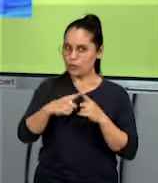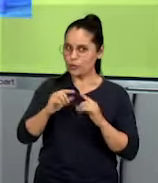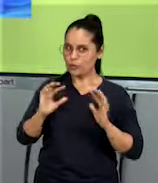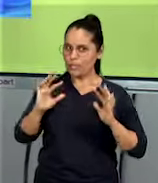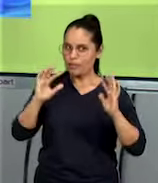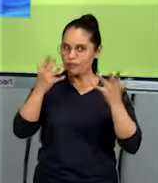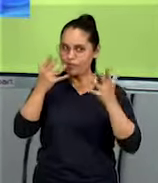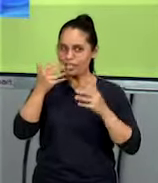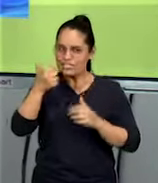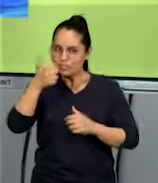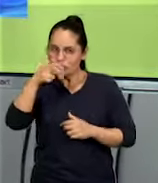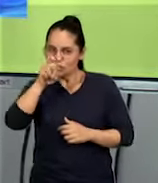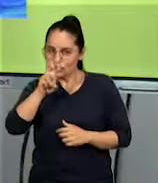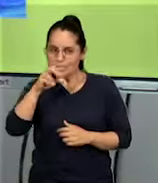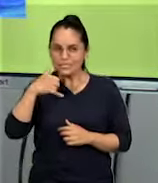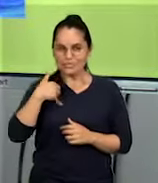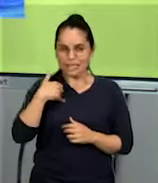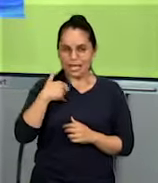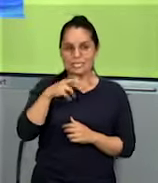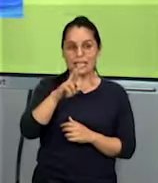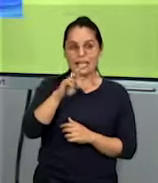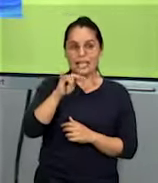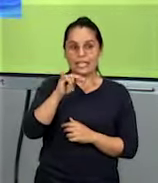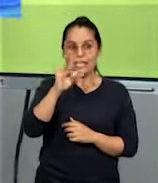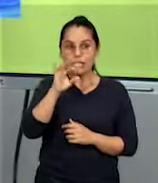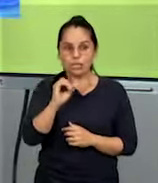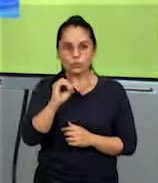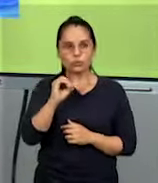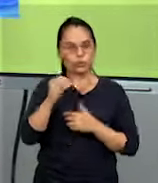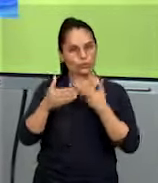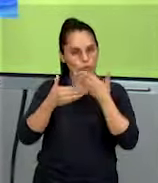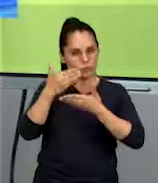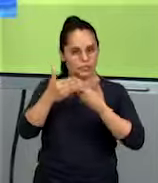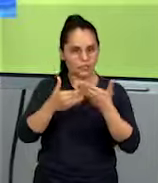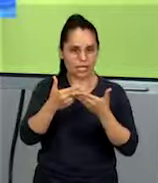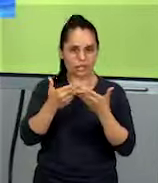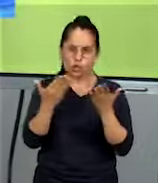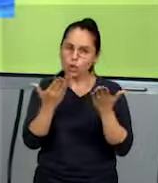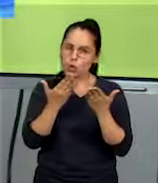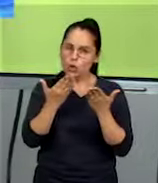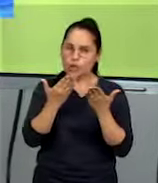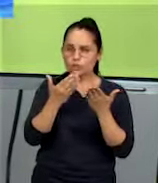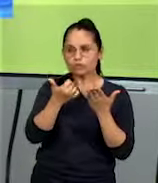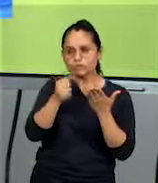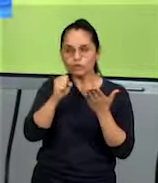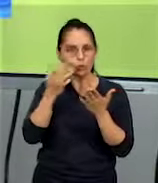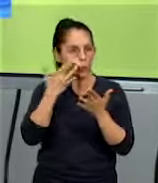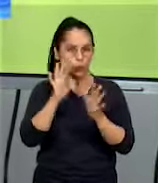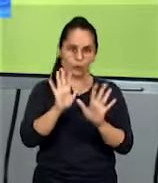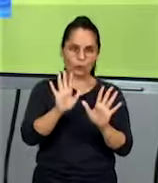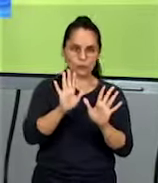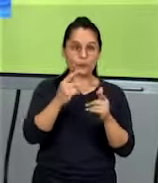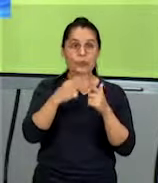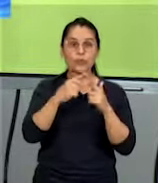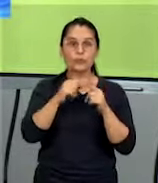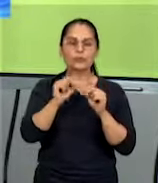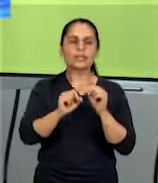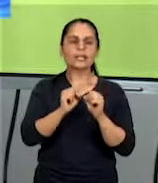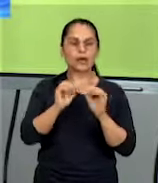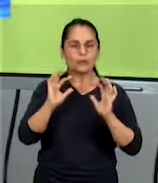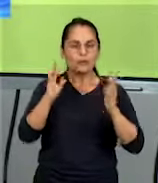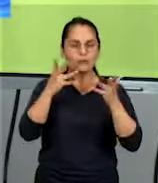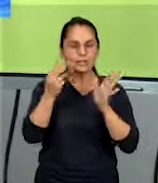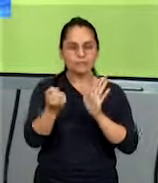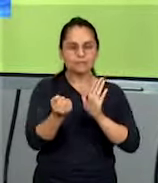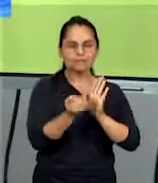de 15 anos é um rito de passagem? Ou de 18, né? Não sei. Porque é uma festa que